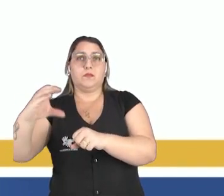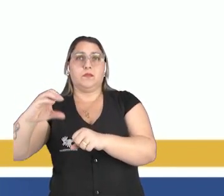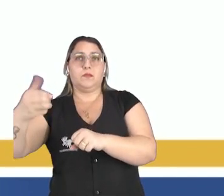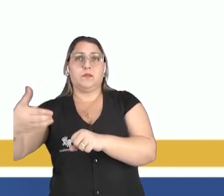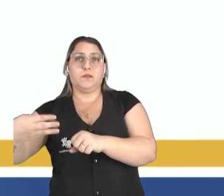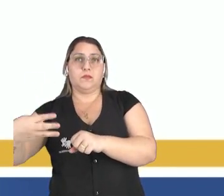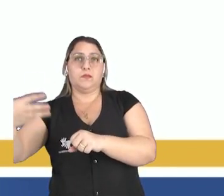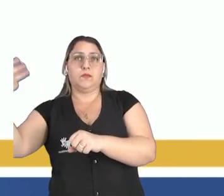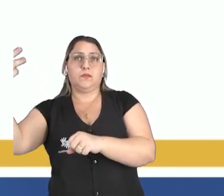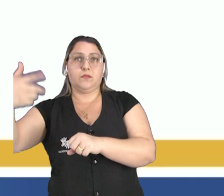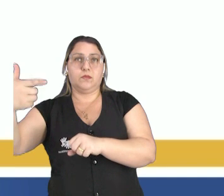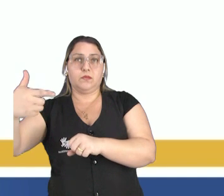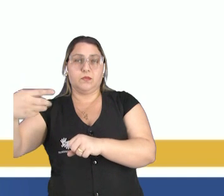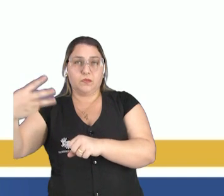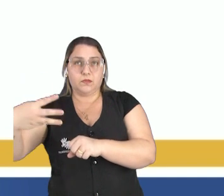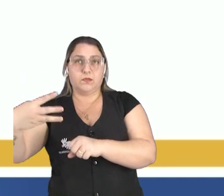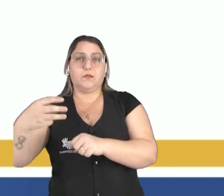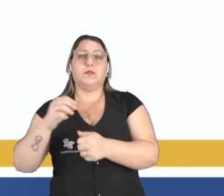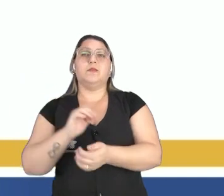929,44 centímetros cúbicos, tá?